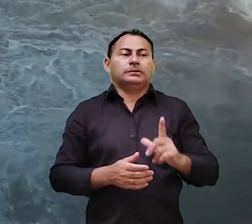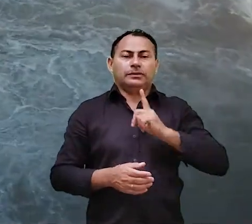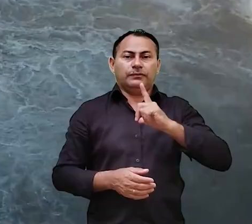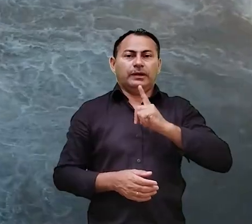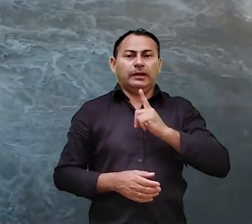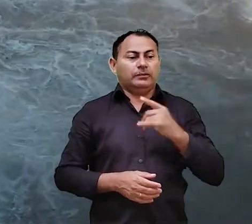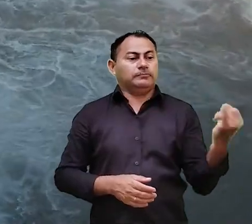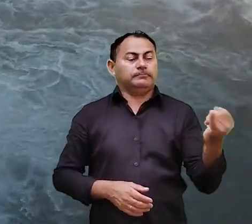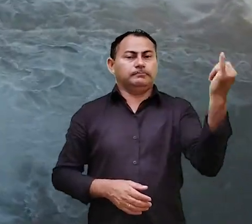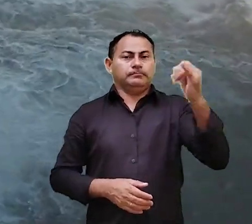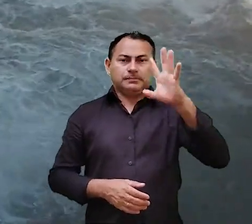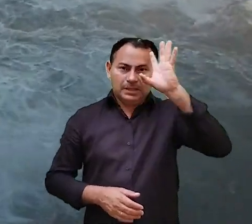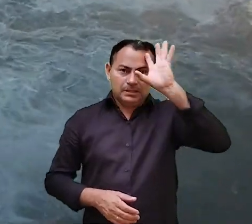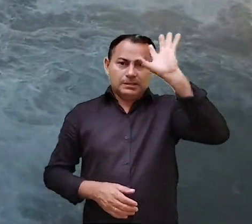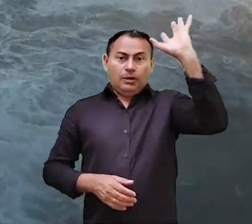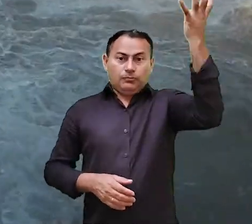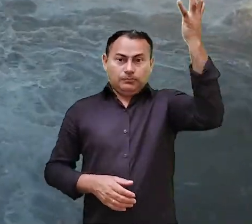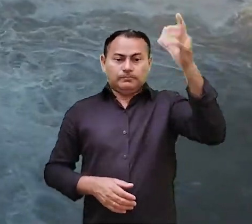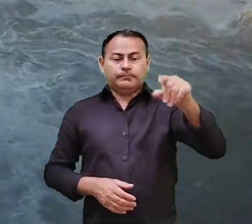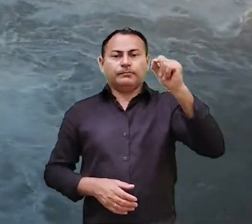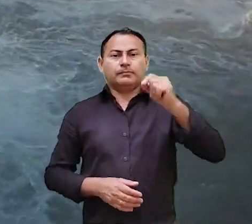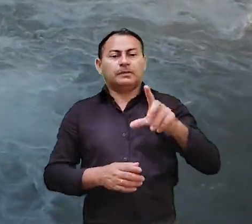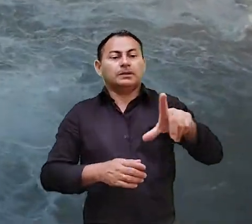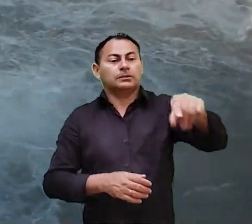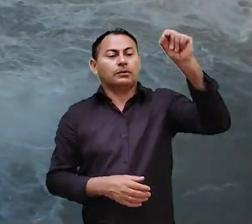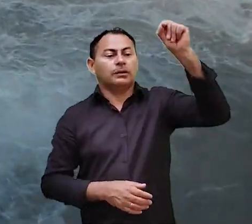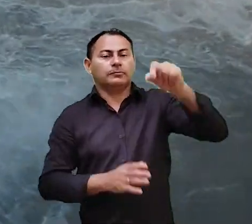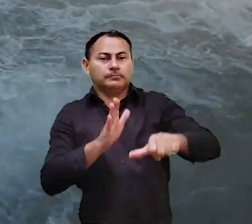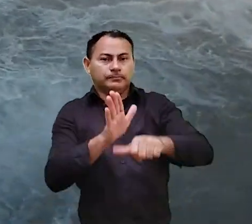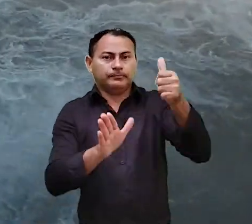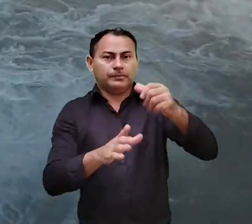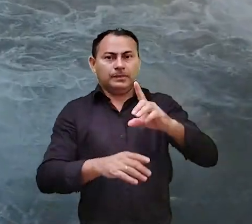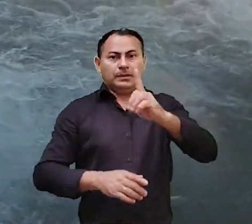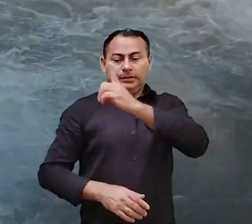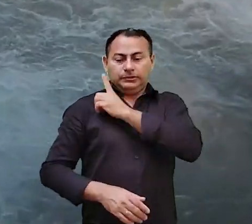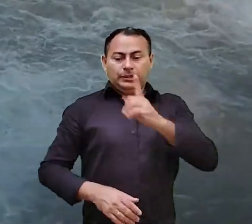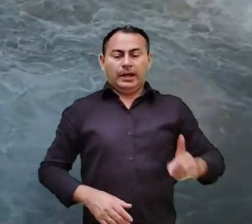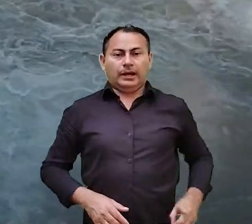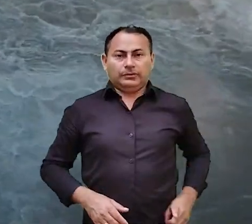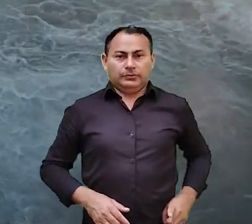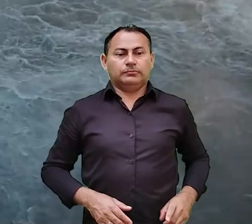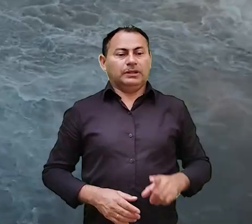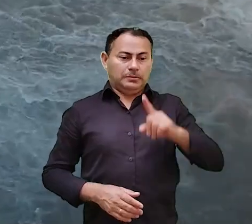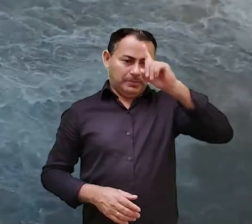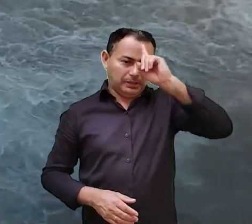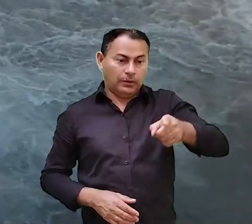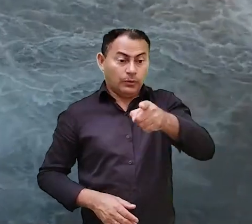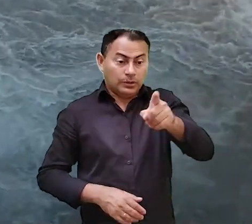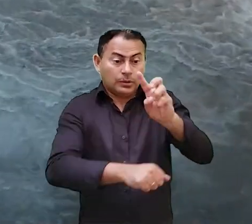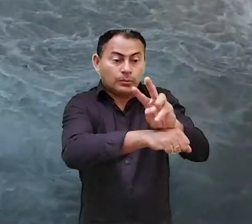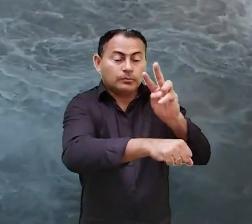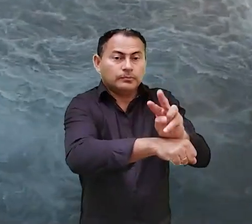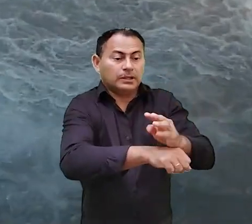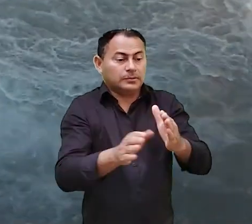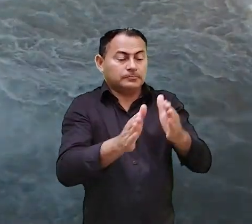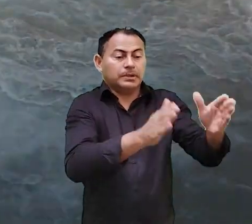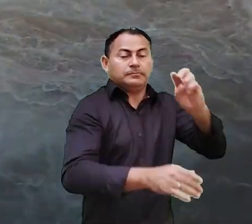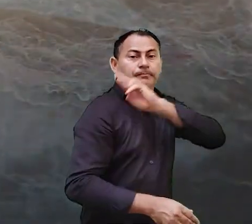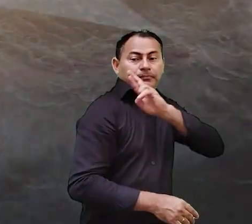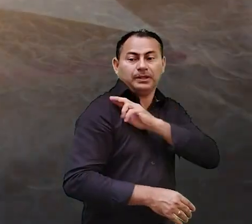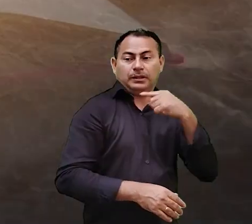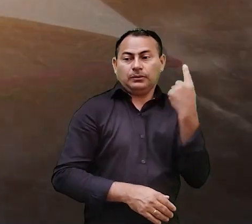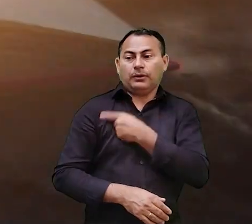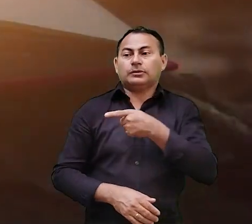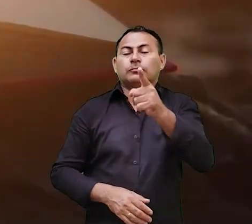Então eles tomaram uma importante decisão. Elegeram os primeiros diáconos e determinaram: vocês cuidam